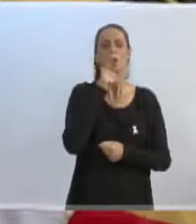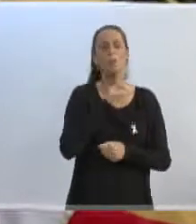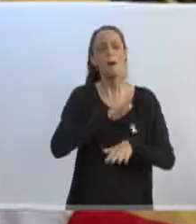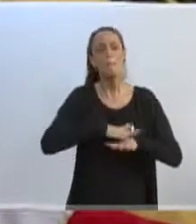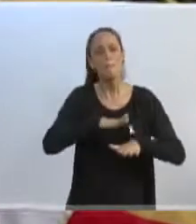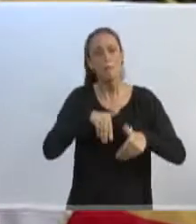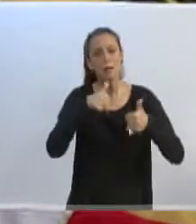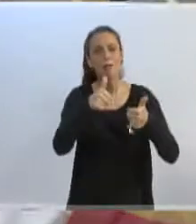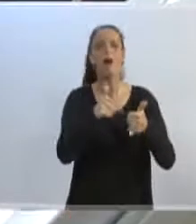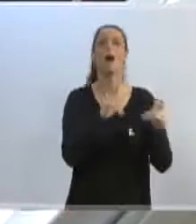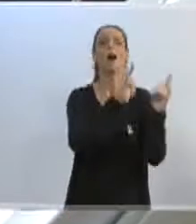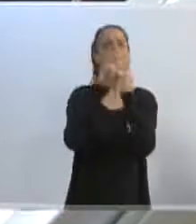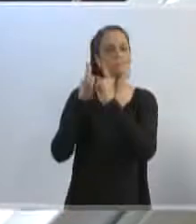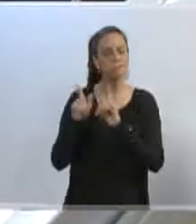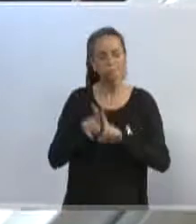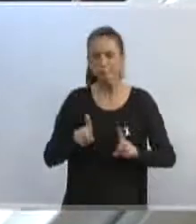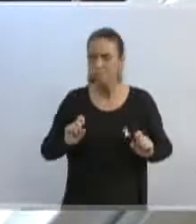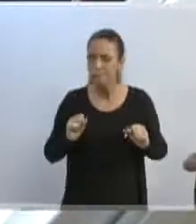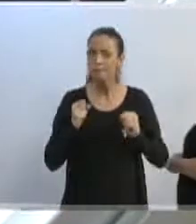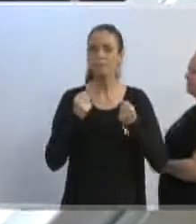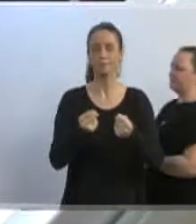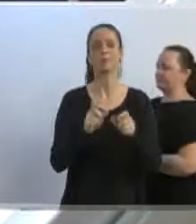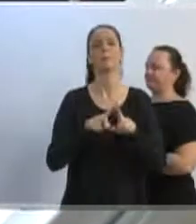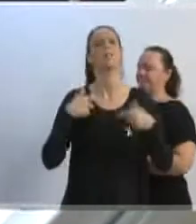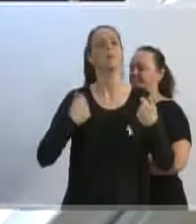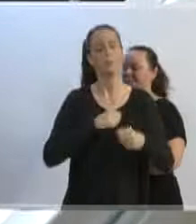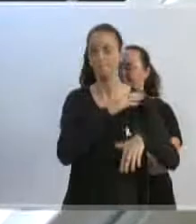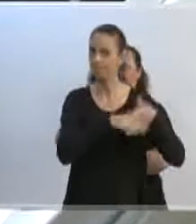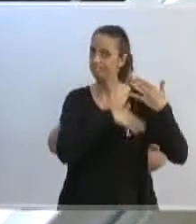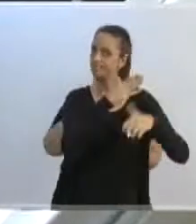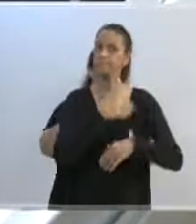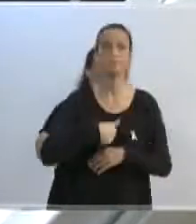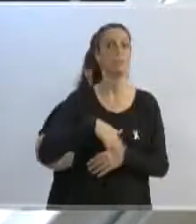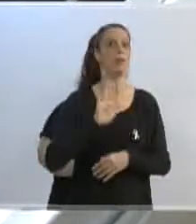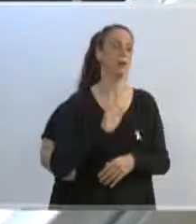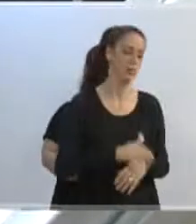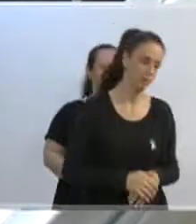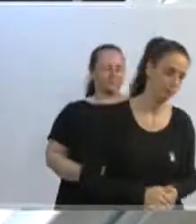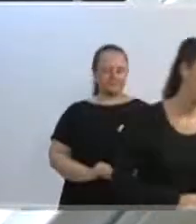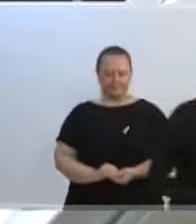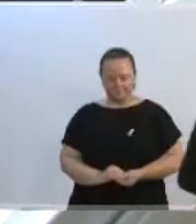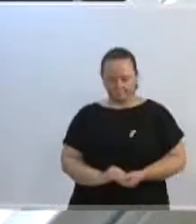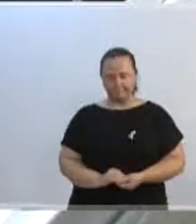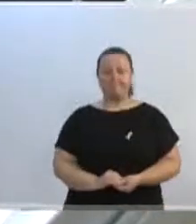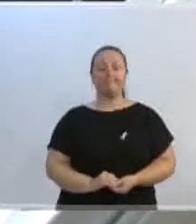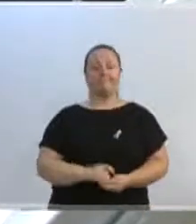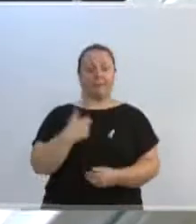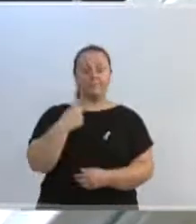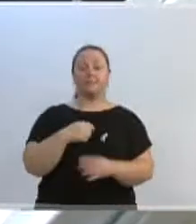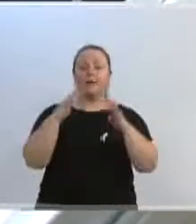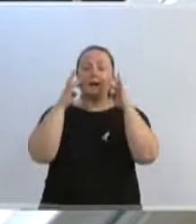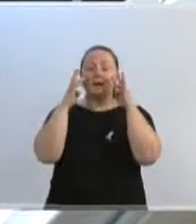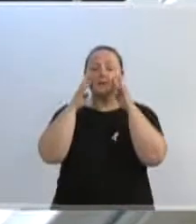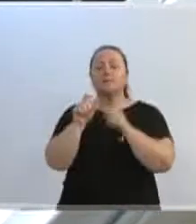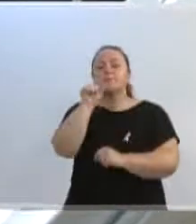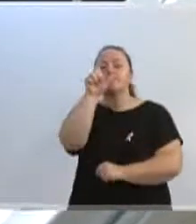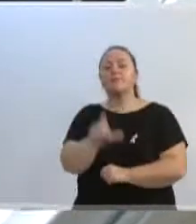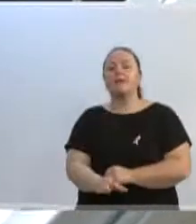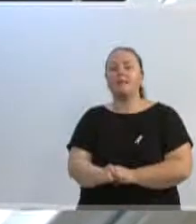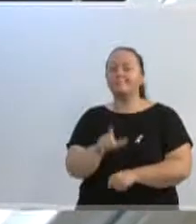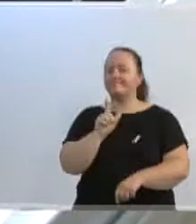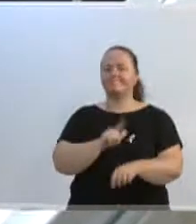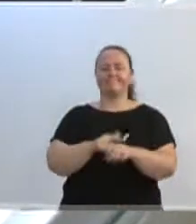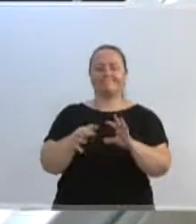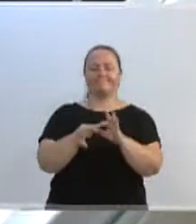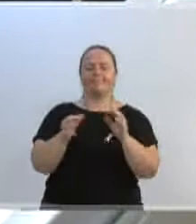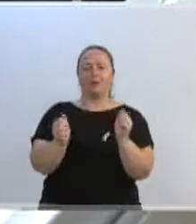as instituições também se esforçam, mas nós precisamos avançar e avançar muito mais. E aí nós temos que ouvir quem está diretamente envolvido